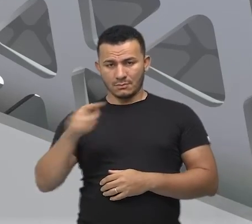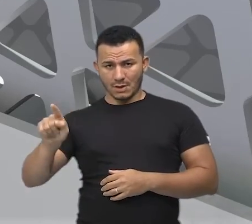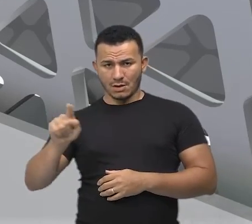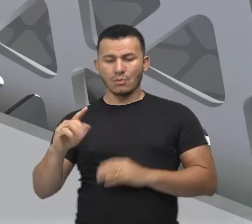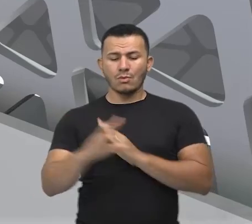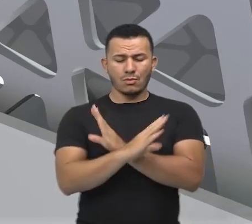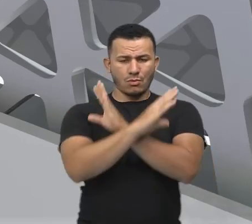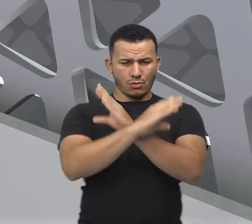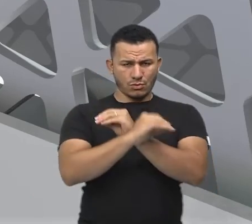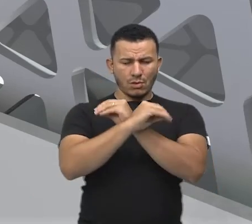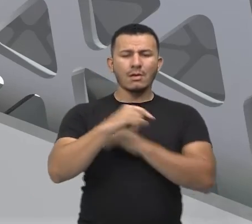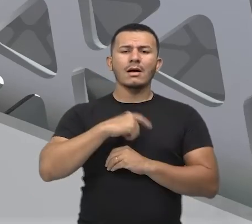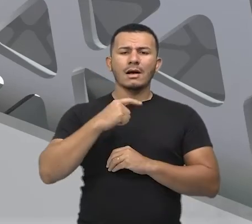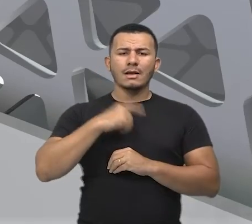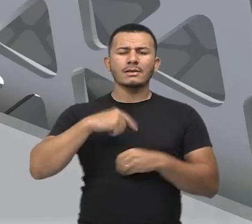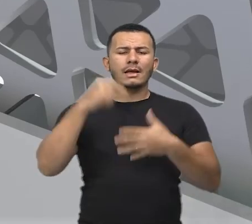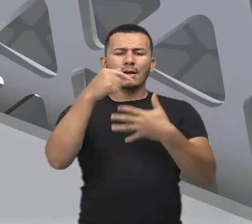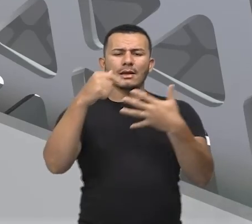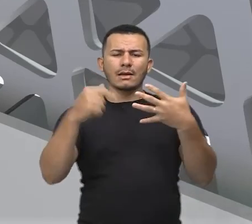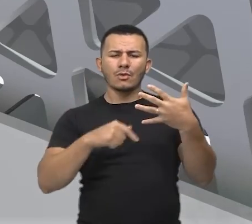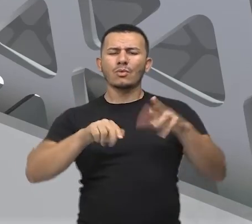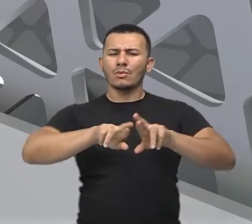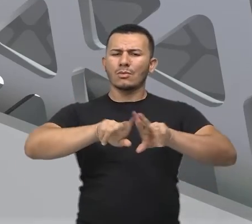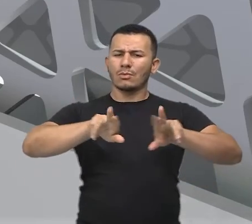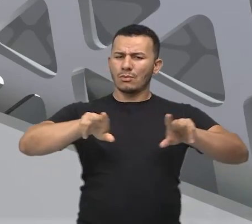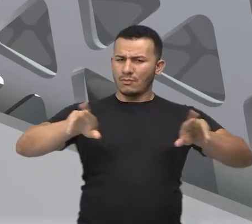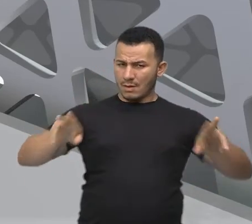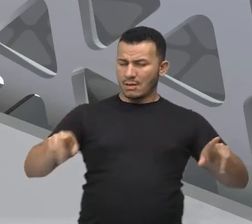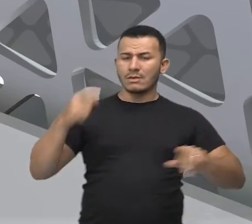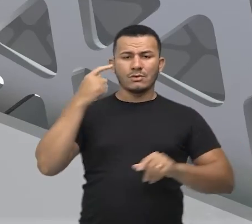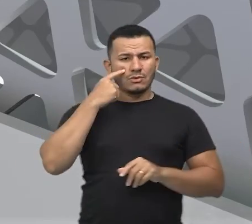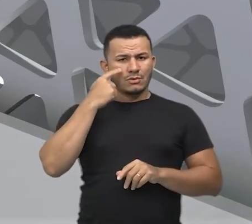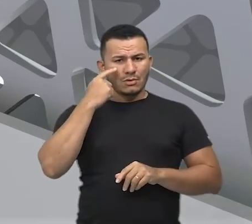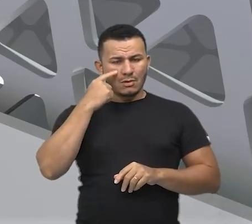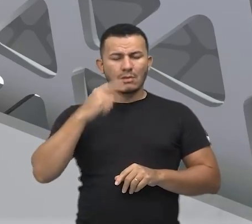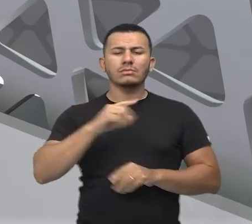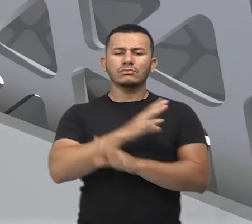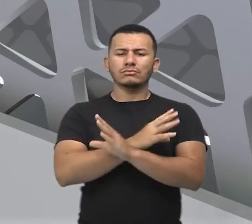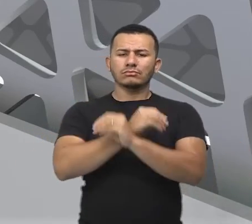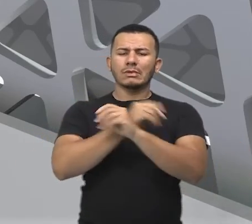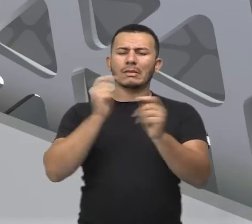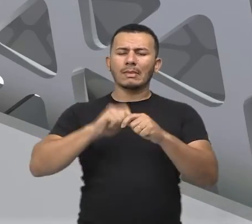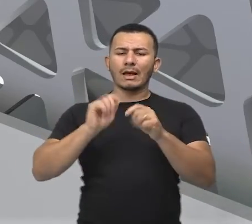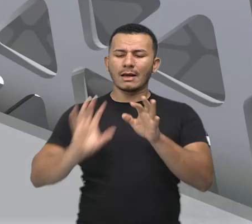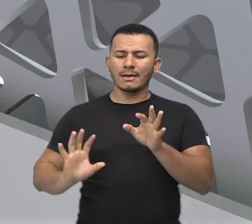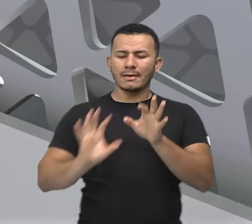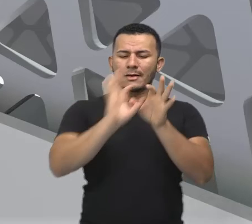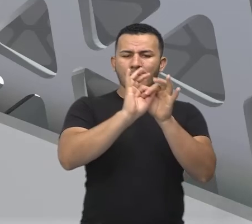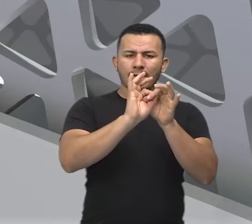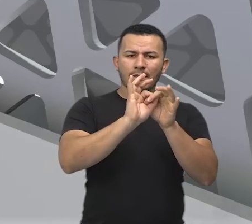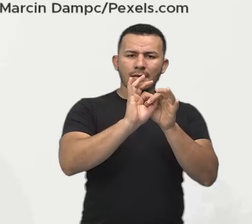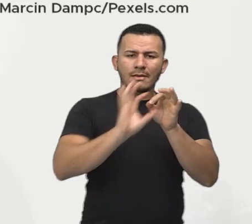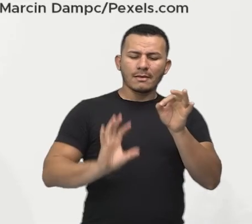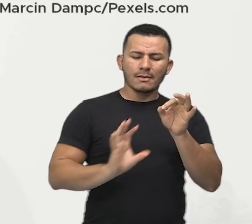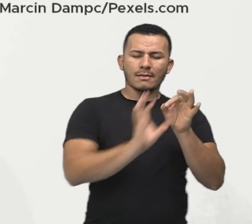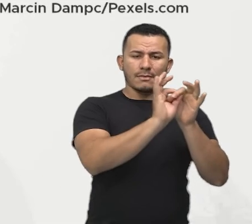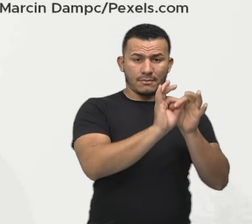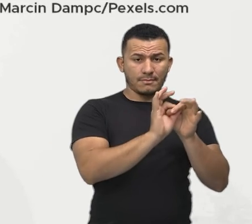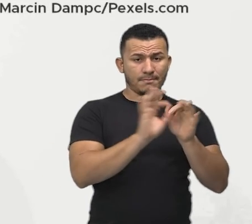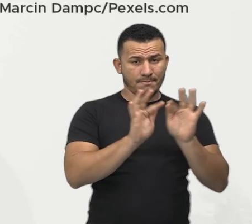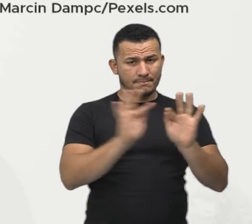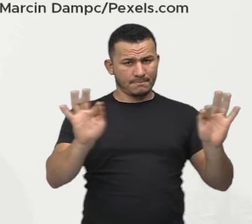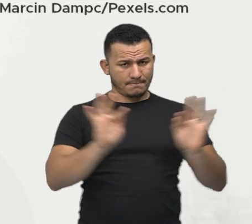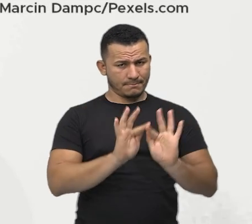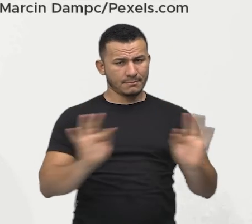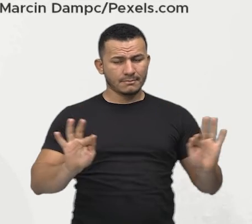estabelecem ideias diversas. Então, vamos retomar algumas ideias dessas conjunções que podem conectar as frases, as orações de